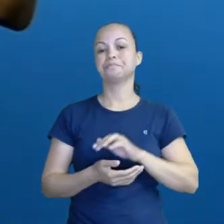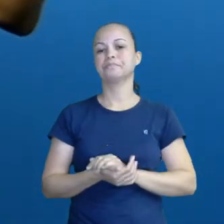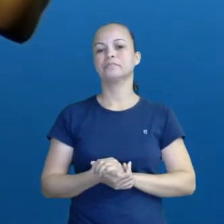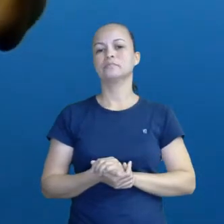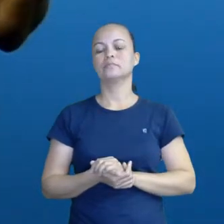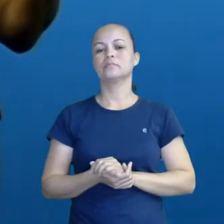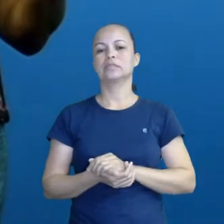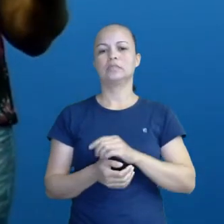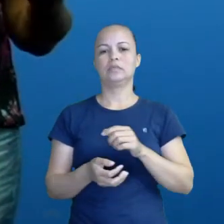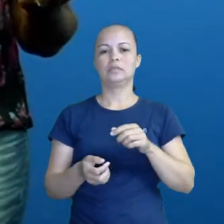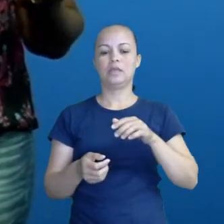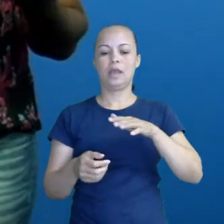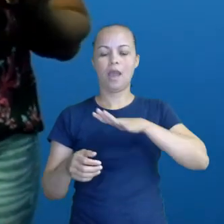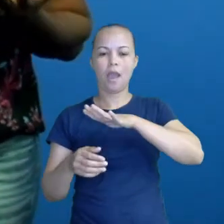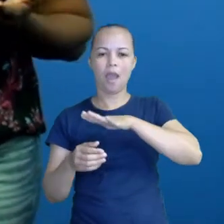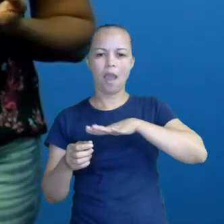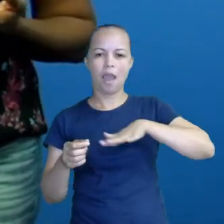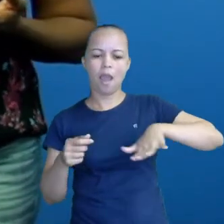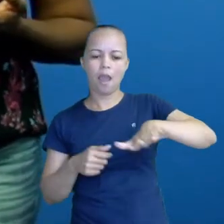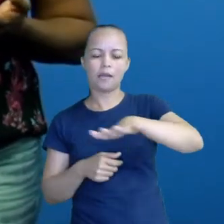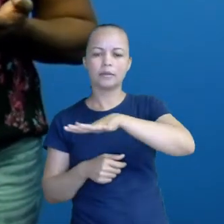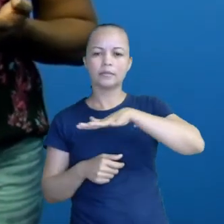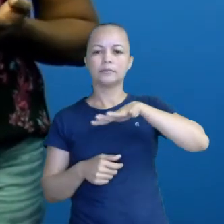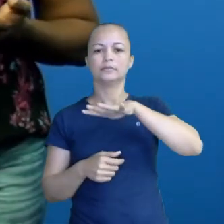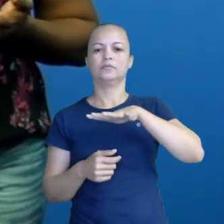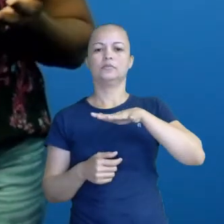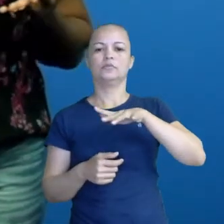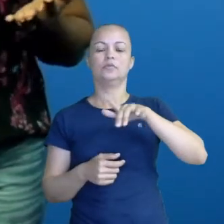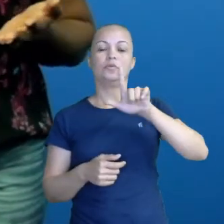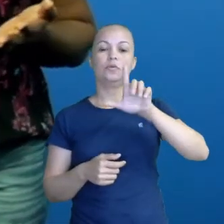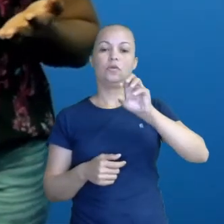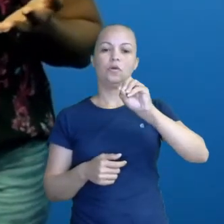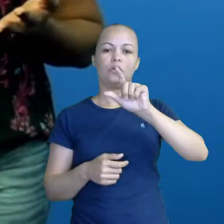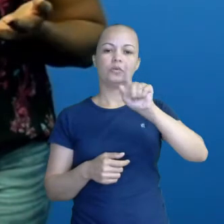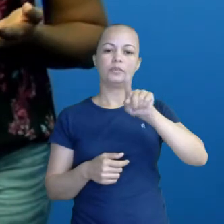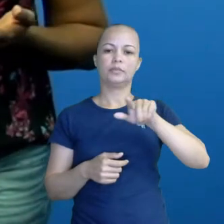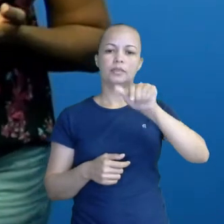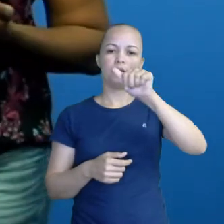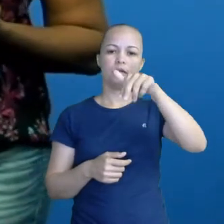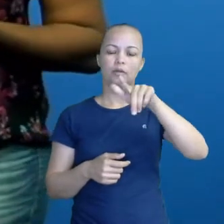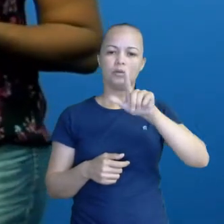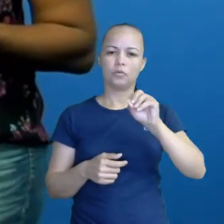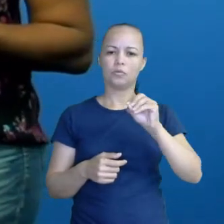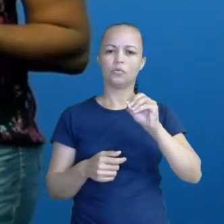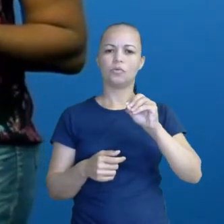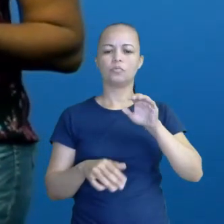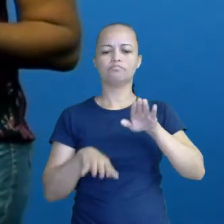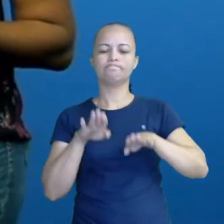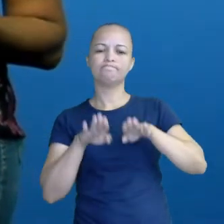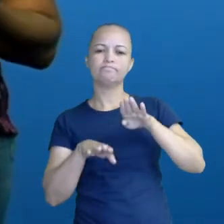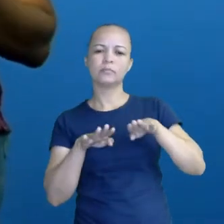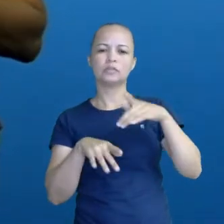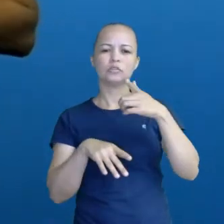diz o que que a área do losango Depende das medidas das suas diagonais